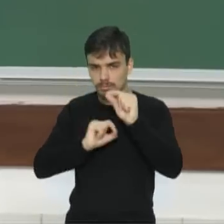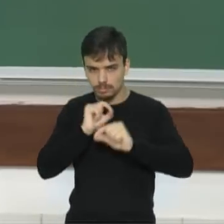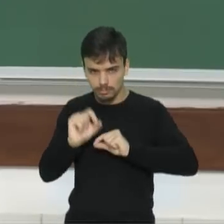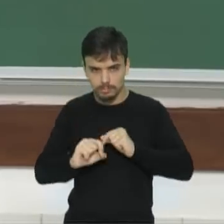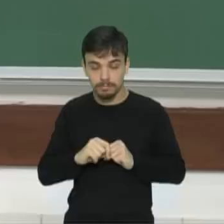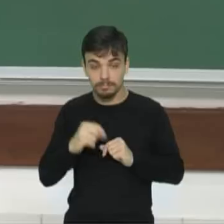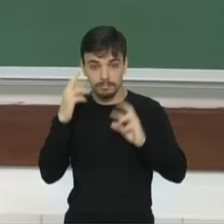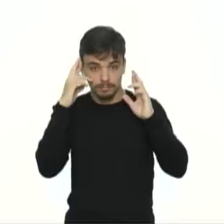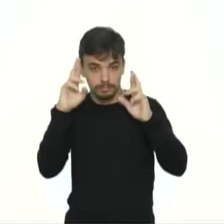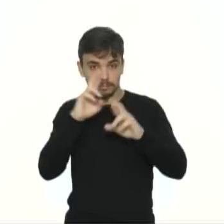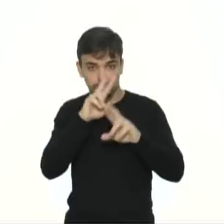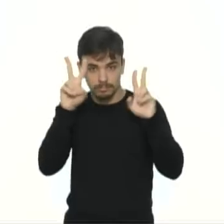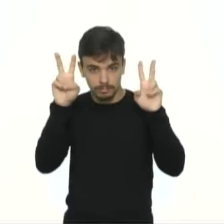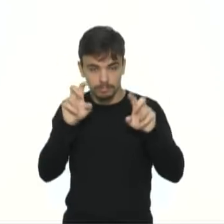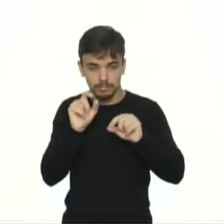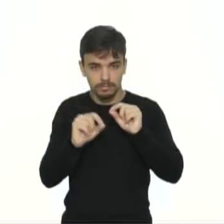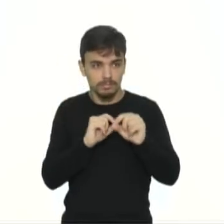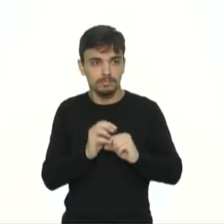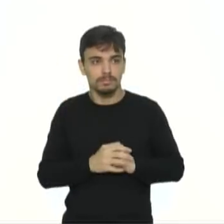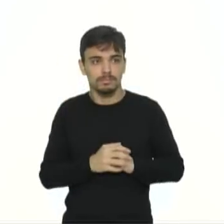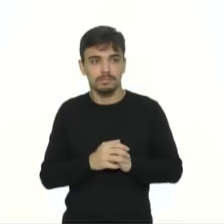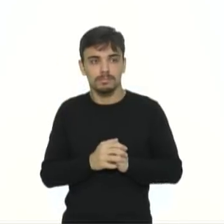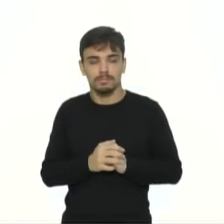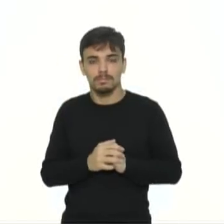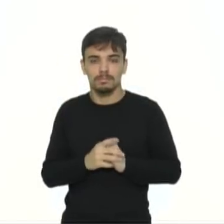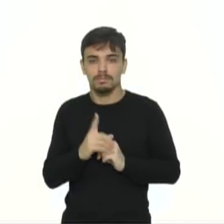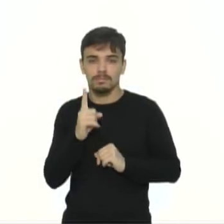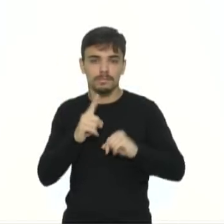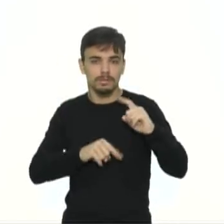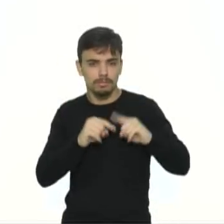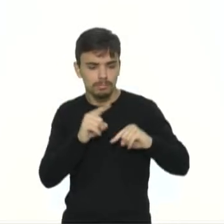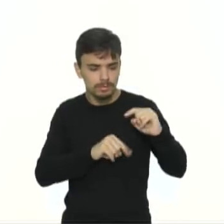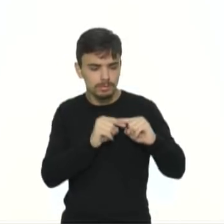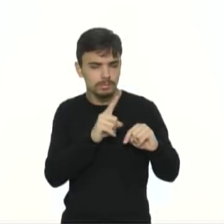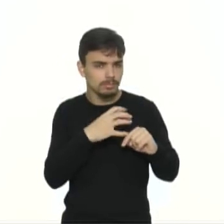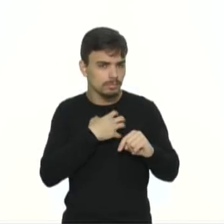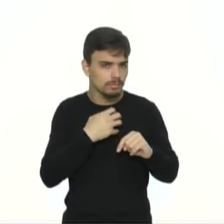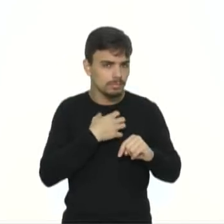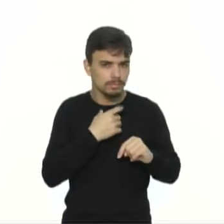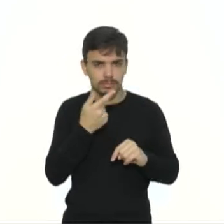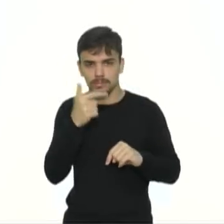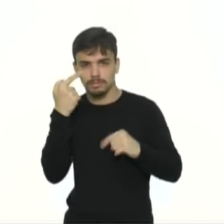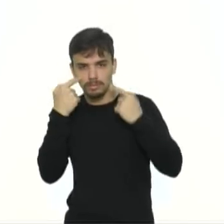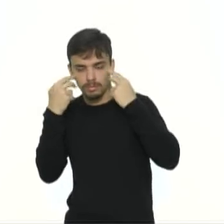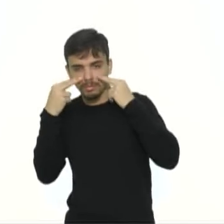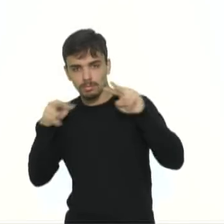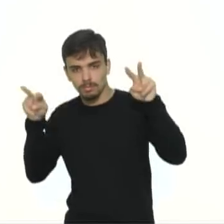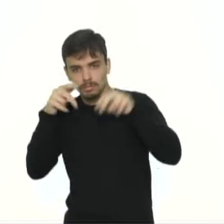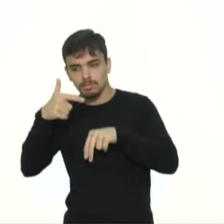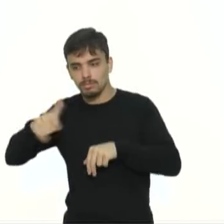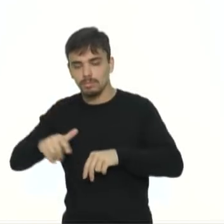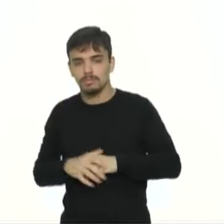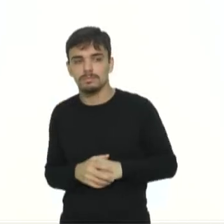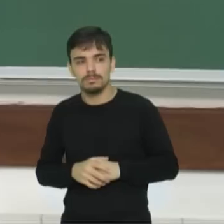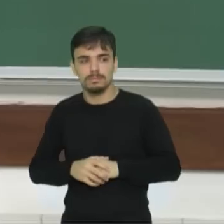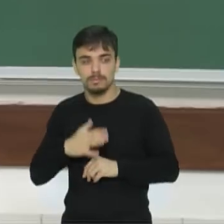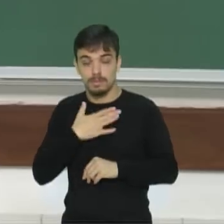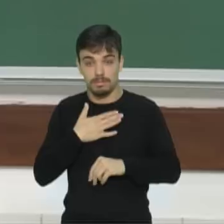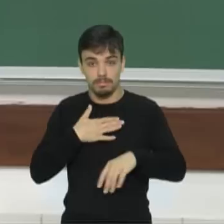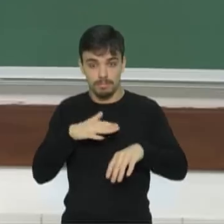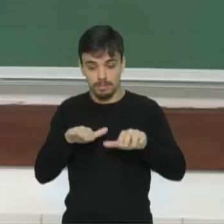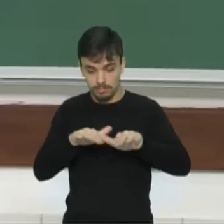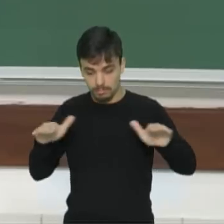da imagem ao lado. Um objeto numa posição, o seu olho em outra. Por exemplo, o quê? Aqui na minha